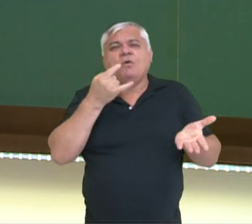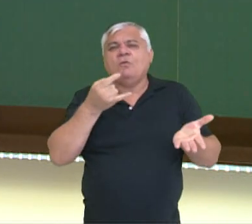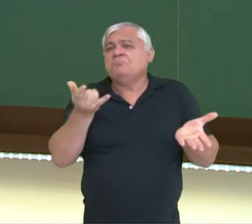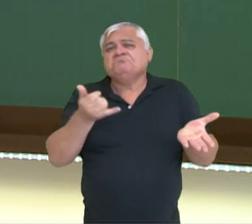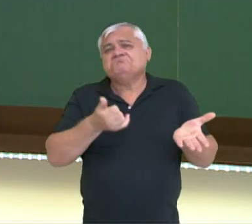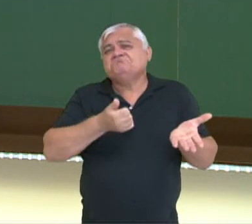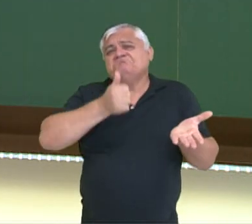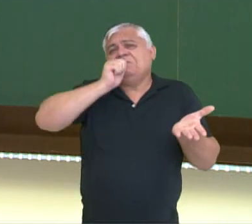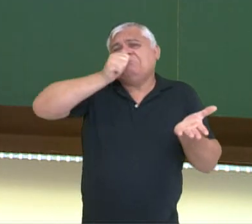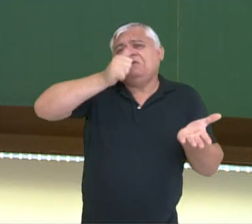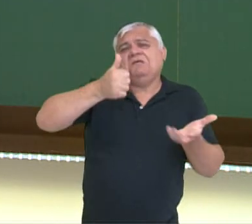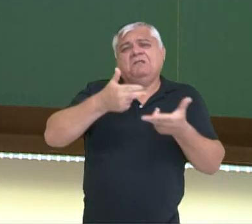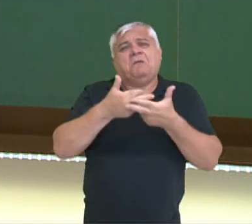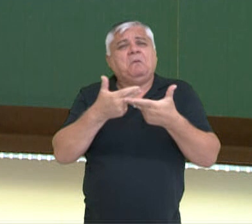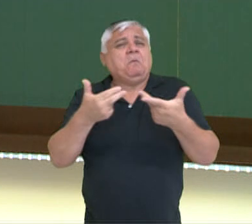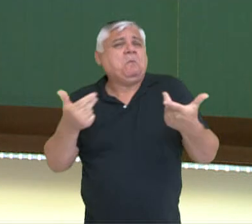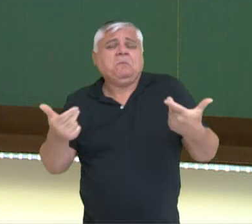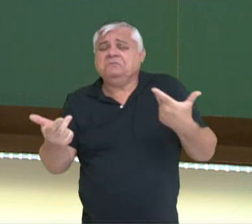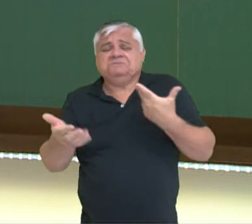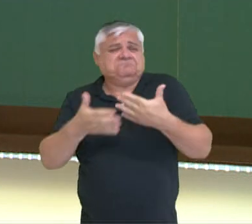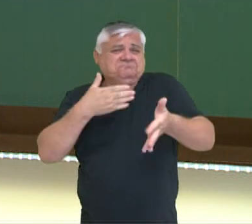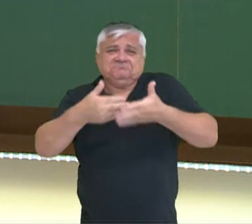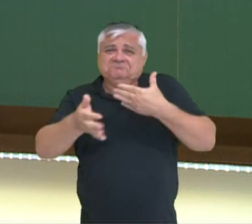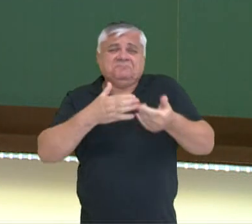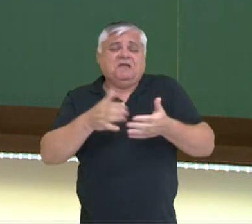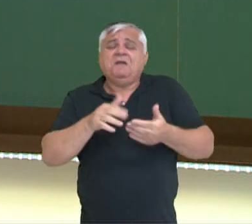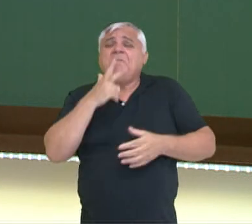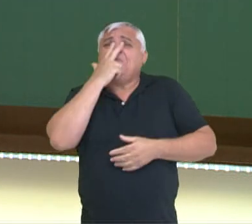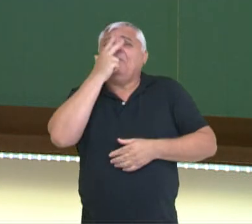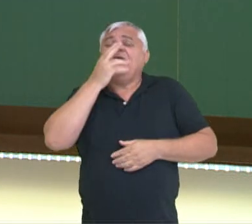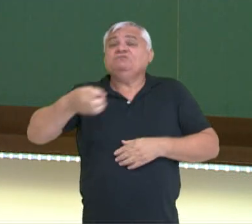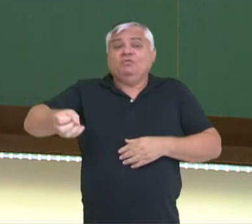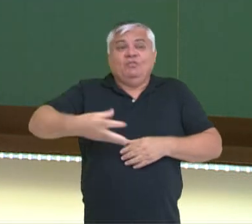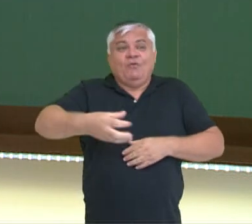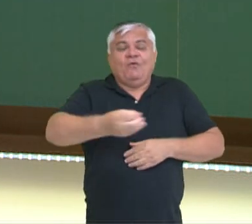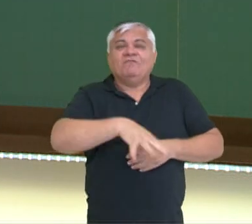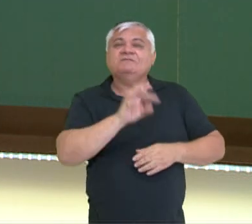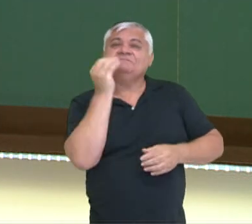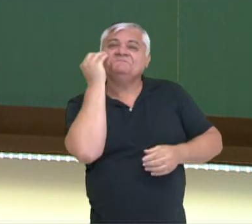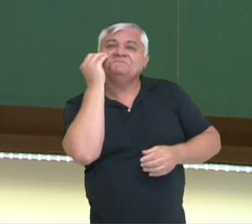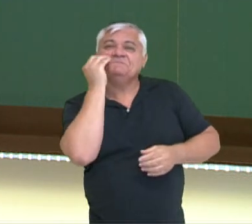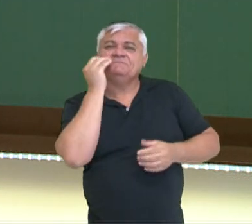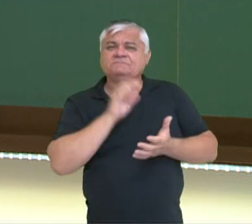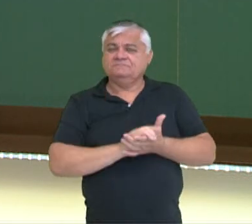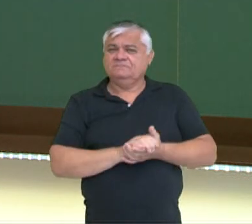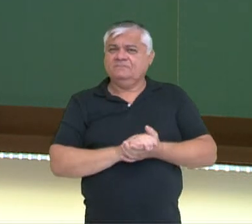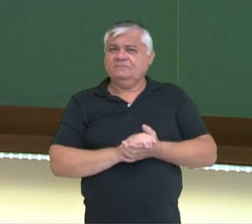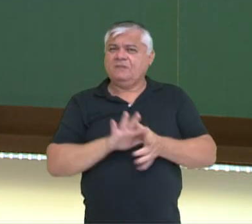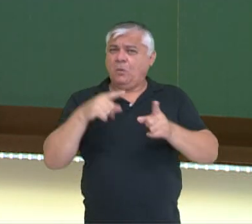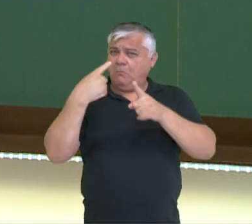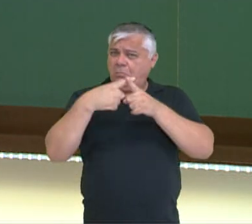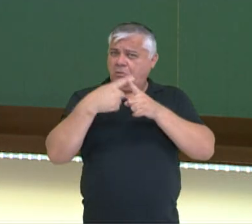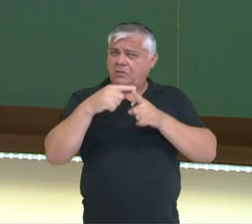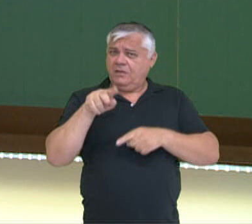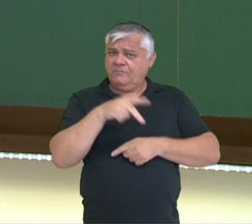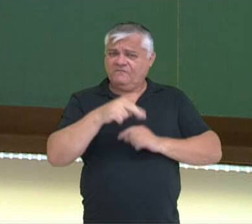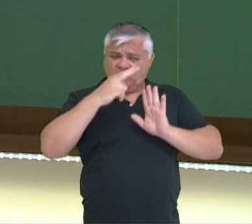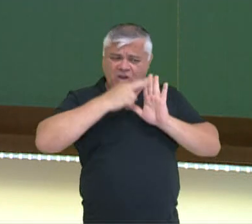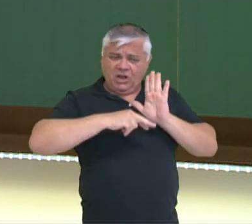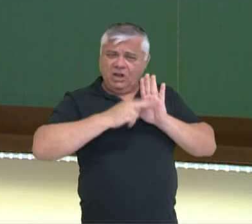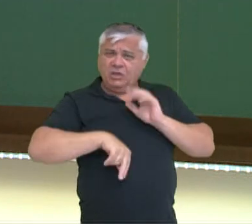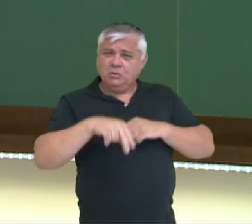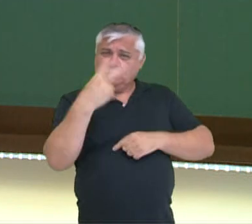é desejar recomeçar. Então, por que a professora leu novamente? Ai, professora, você leu 2 vezes? Sim,